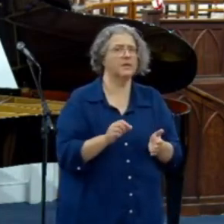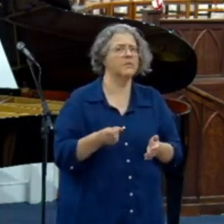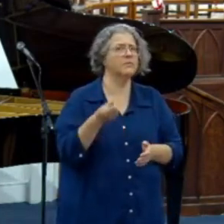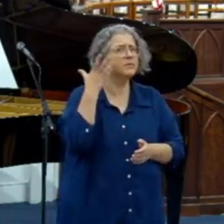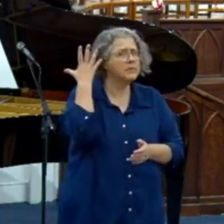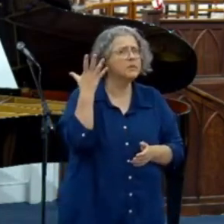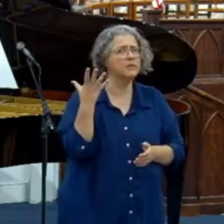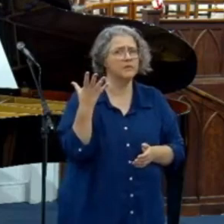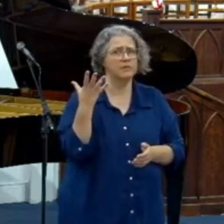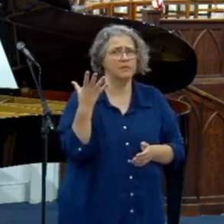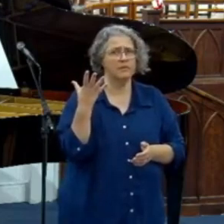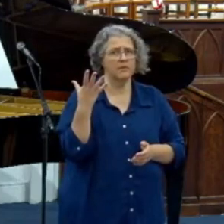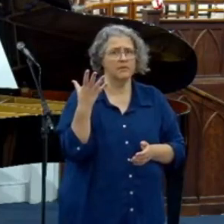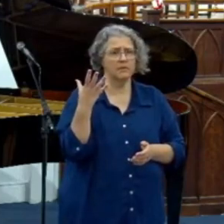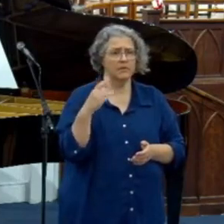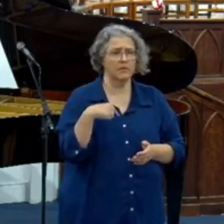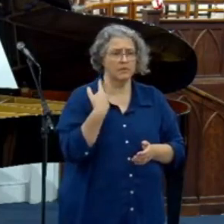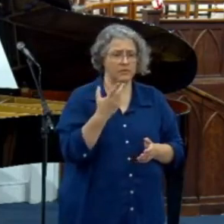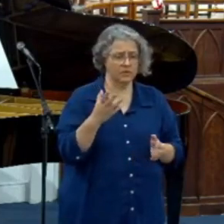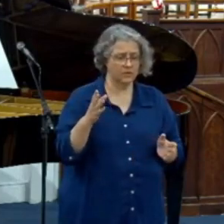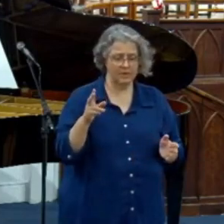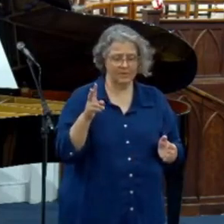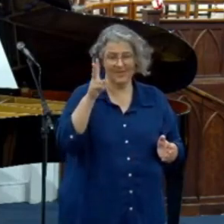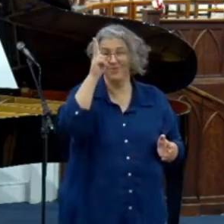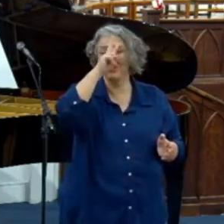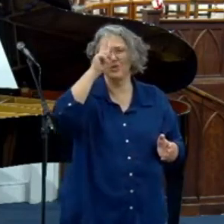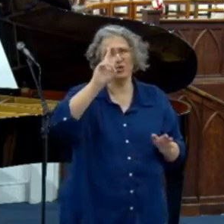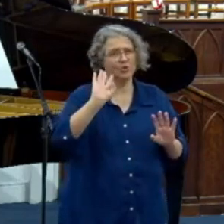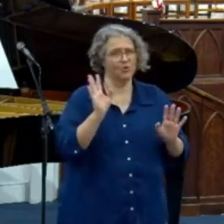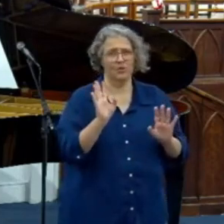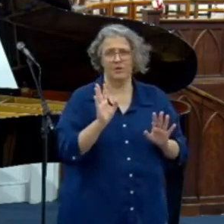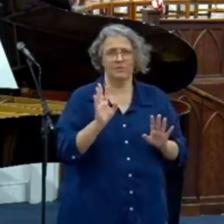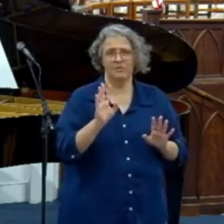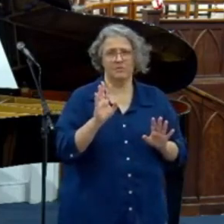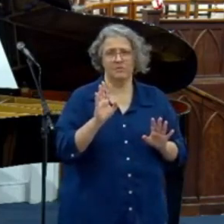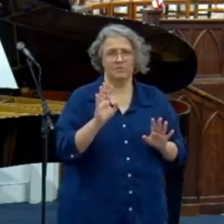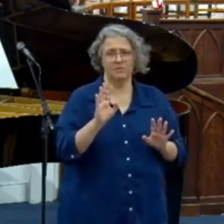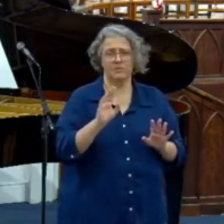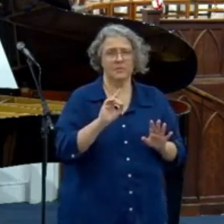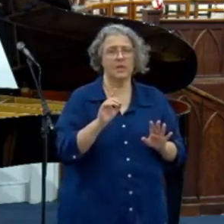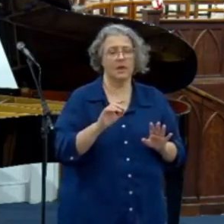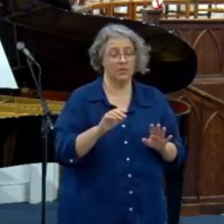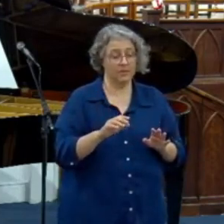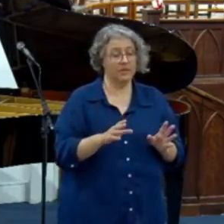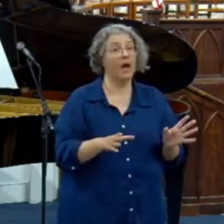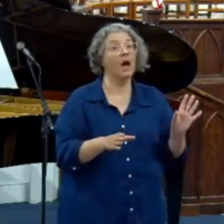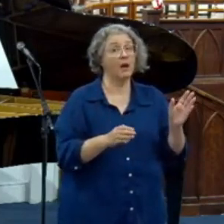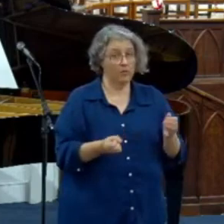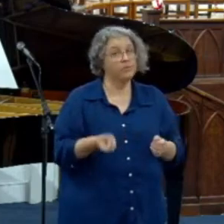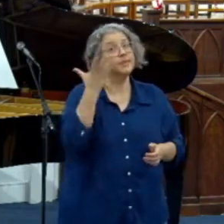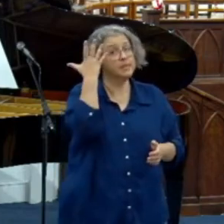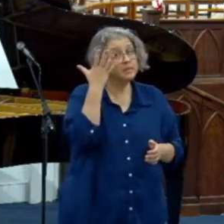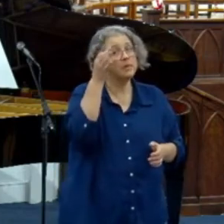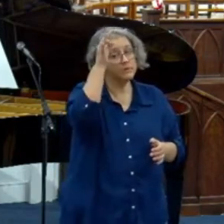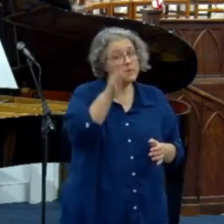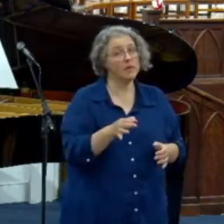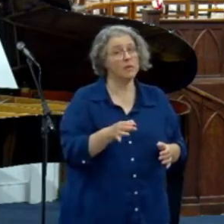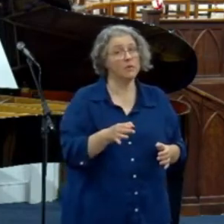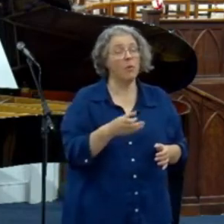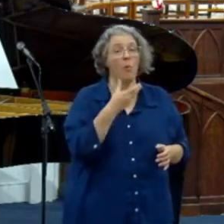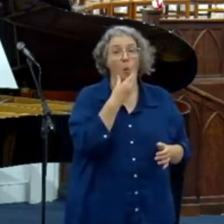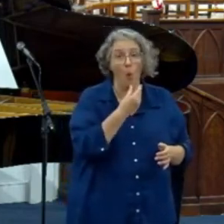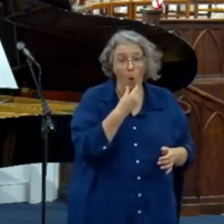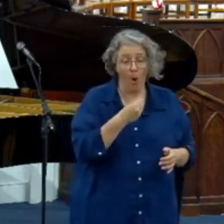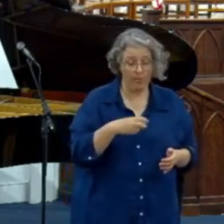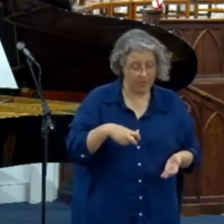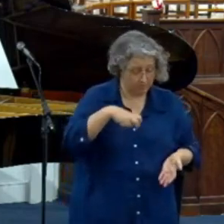aconteceu. Nós não estamos dentro de uma parábola, nós estamos dentro de um fato. Um homem